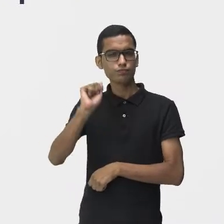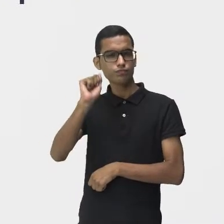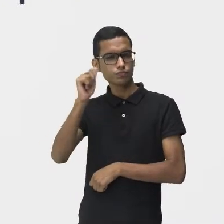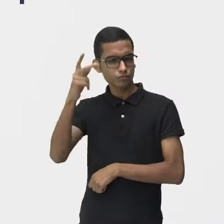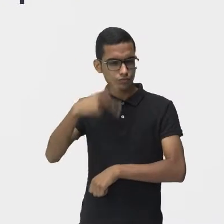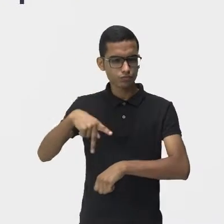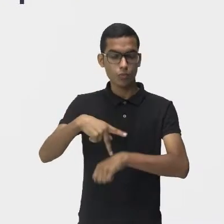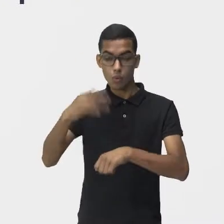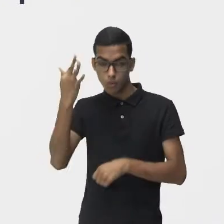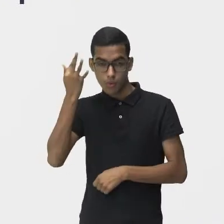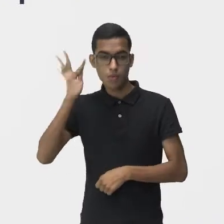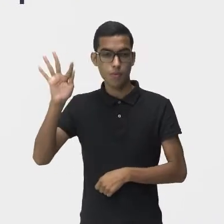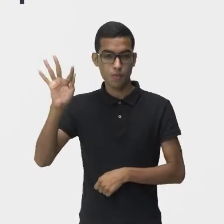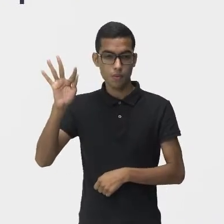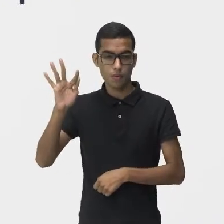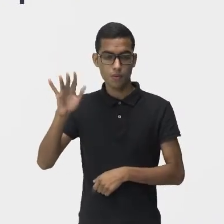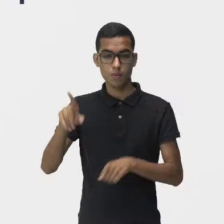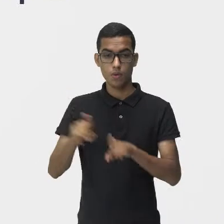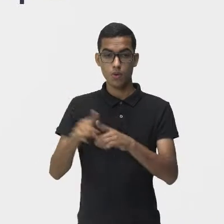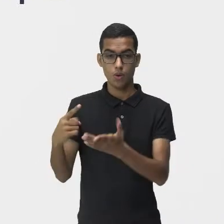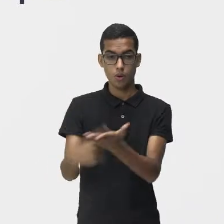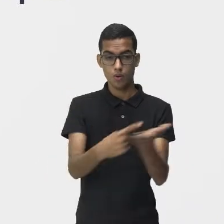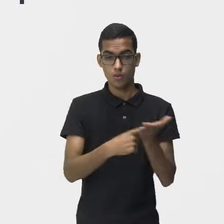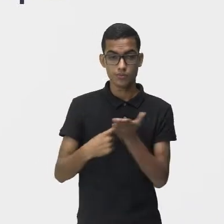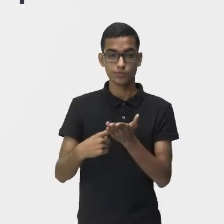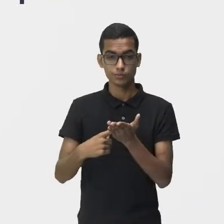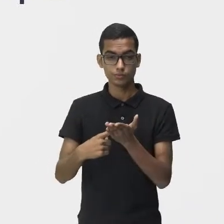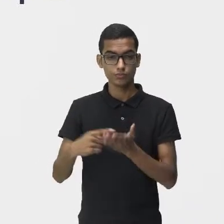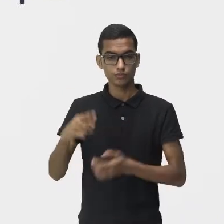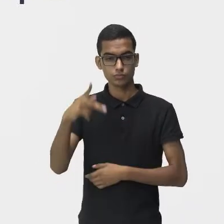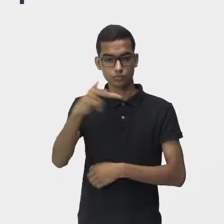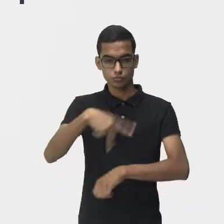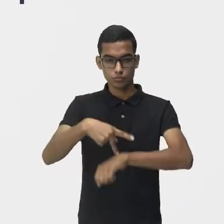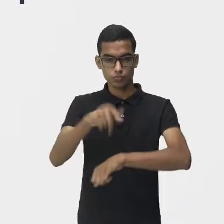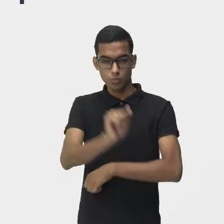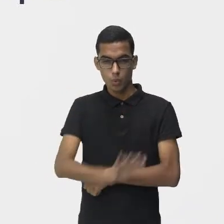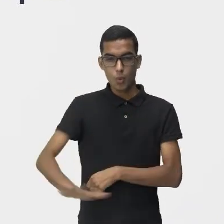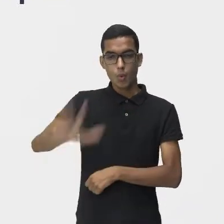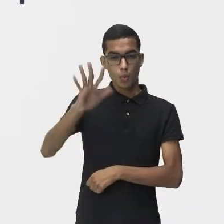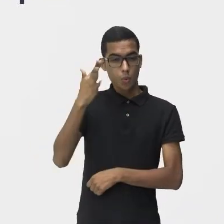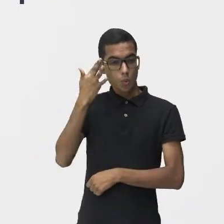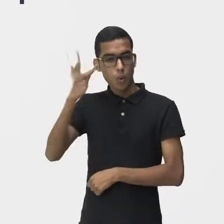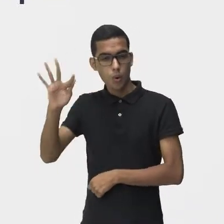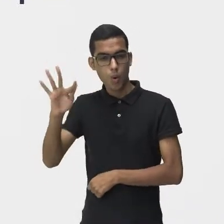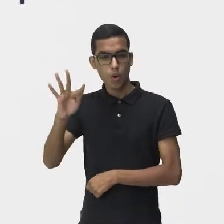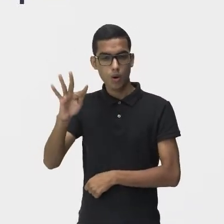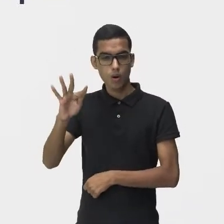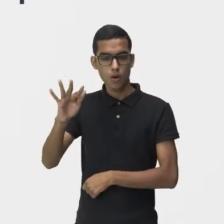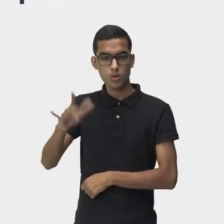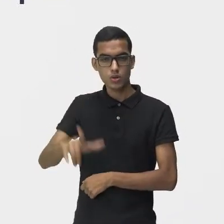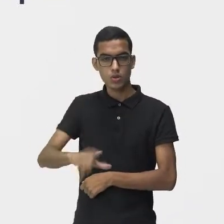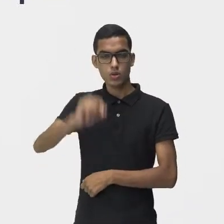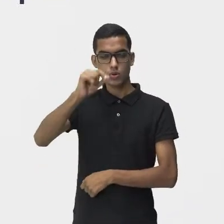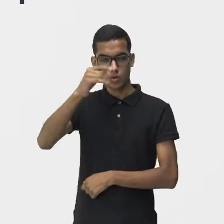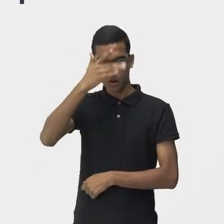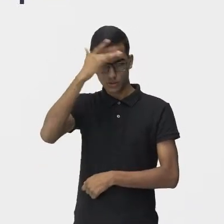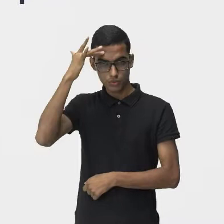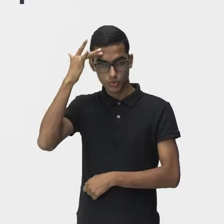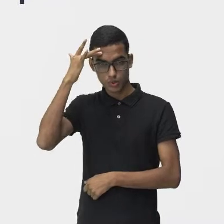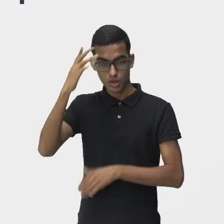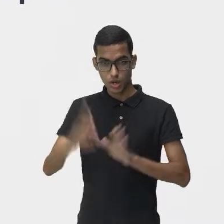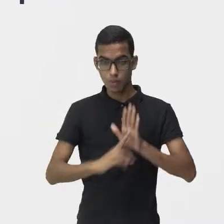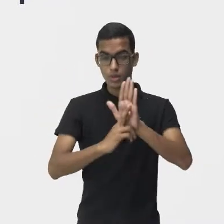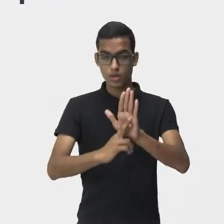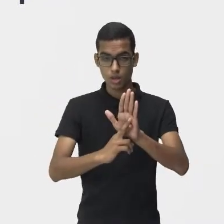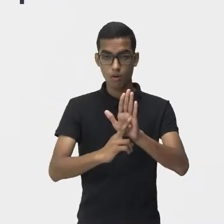agora. Dessa vez, a Convenção Nacional seria eleito os representantes do povo francês através